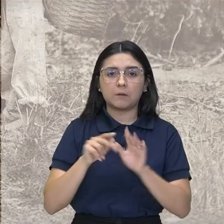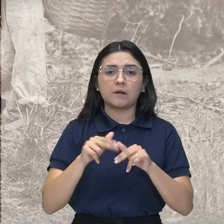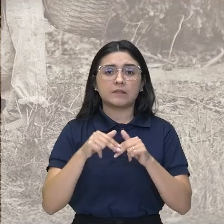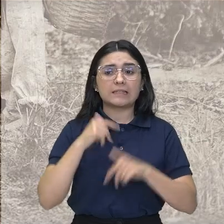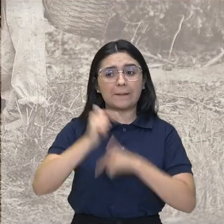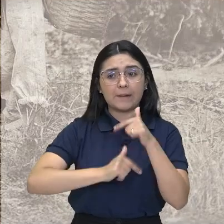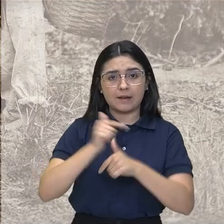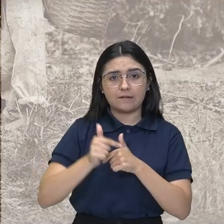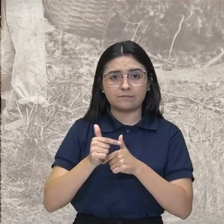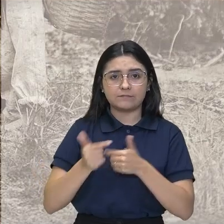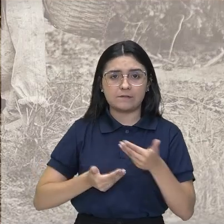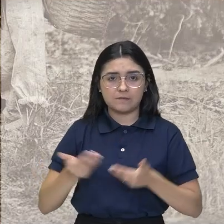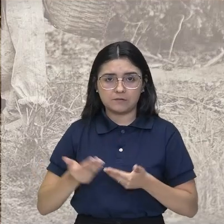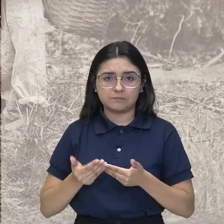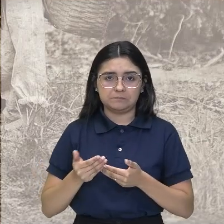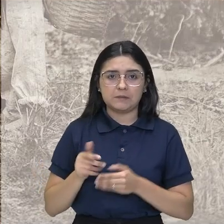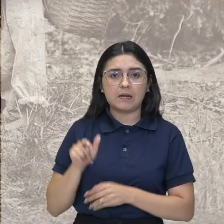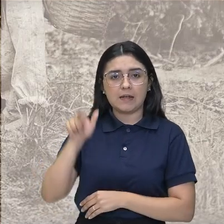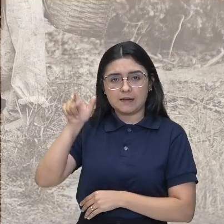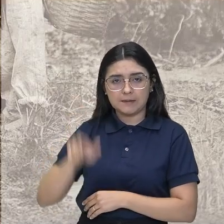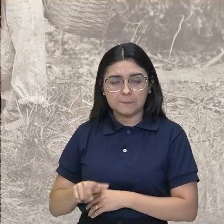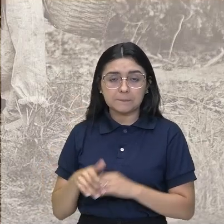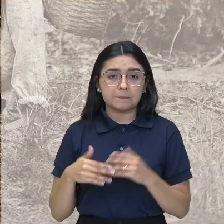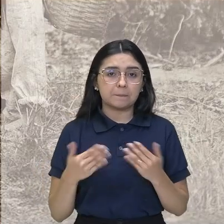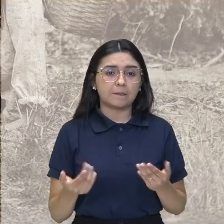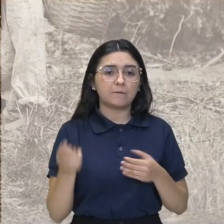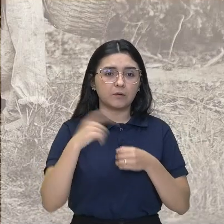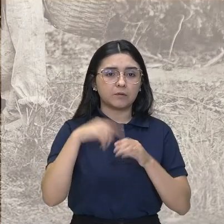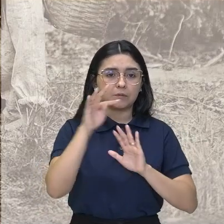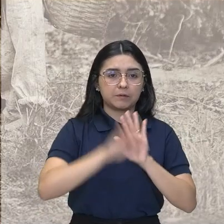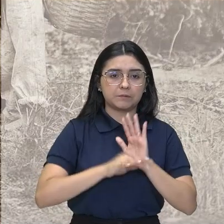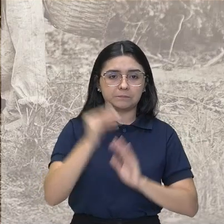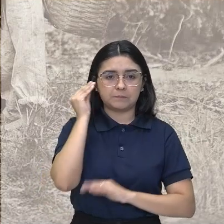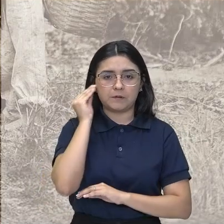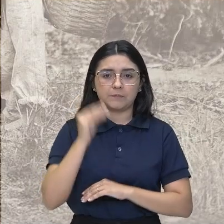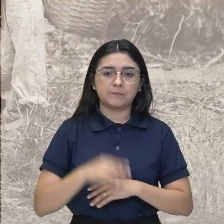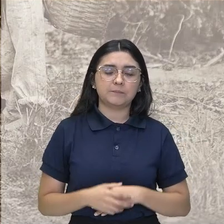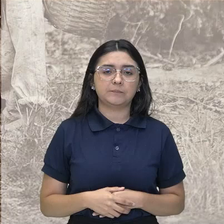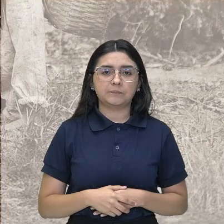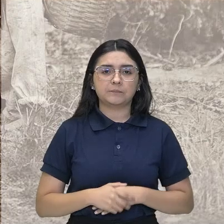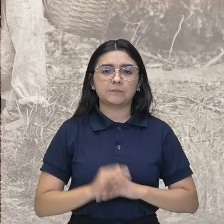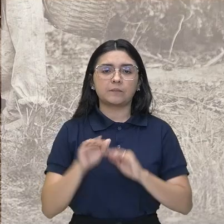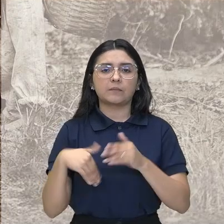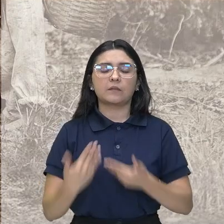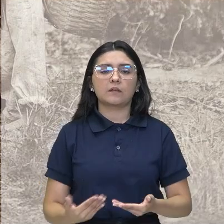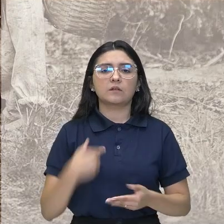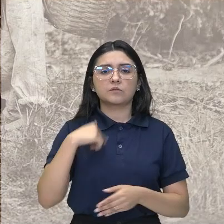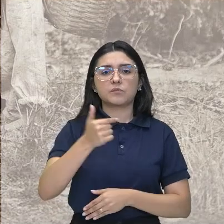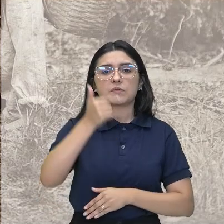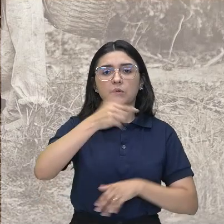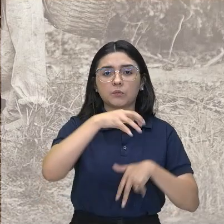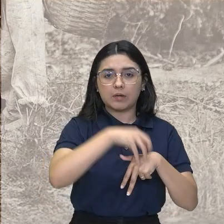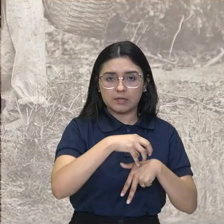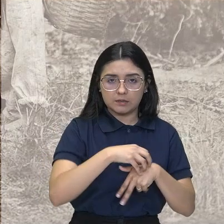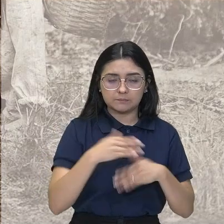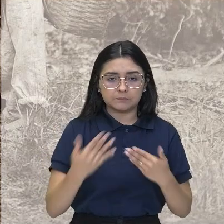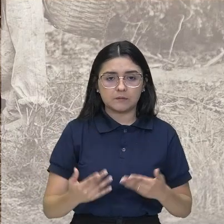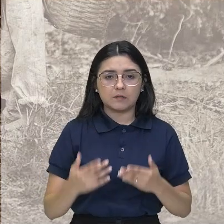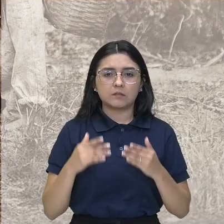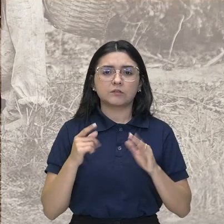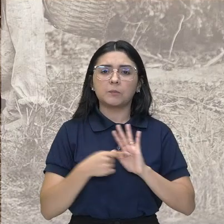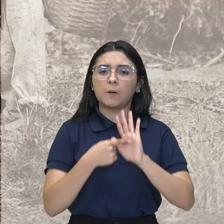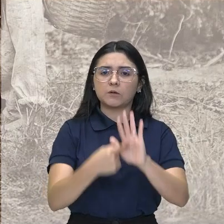para esse próprio coronel. Vamos então voltar ao texto. Vamos lá, gente. Durante o segundo reinado, destacamos um dos